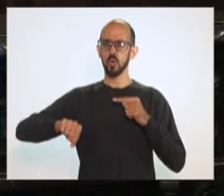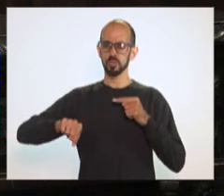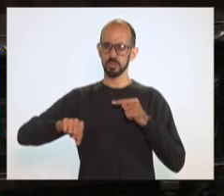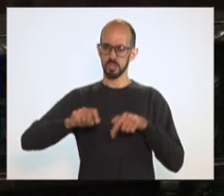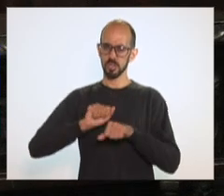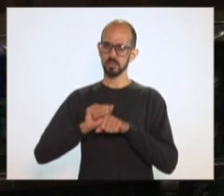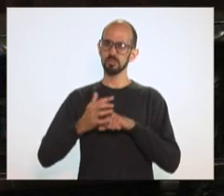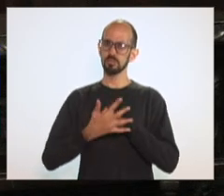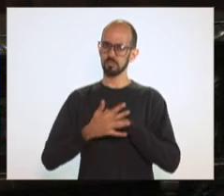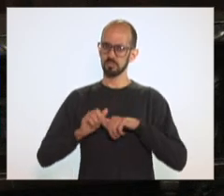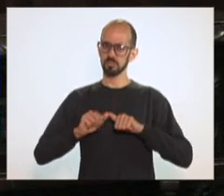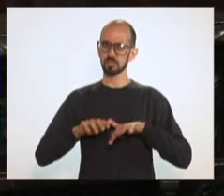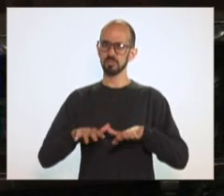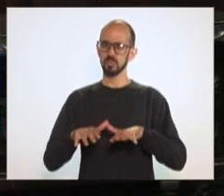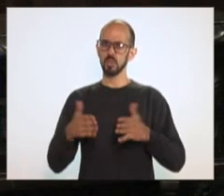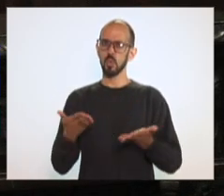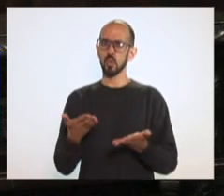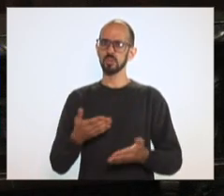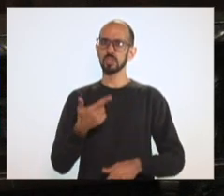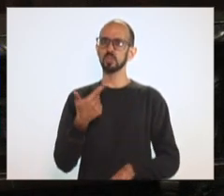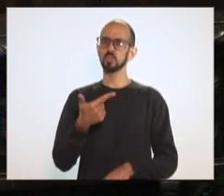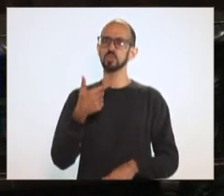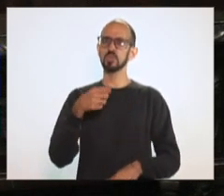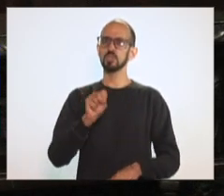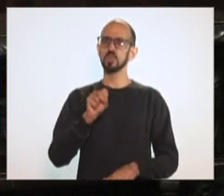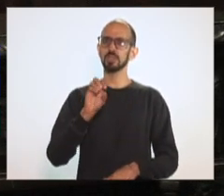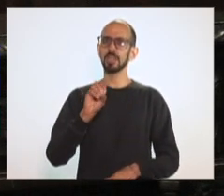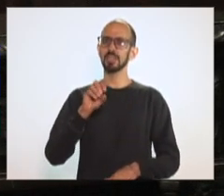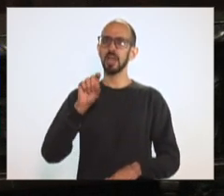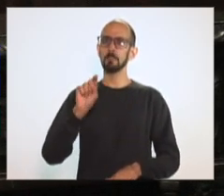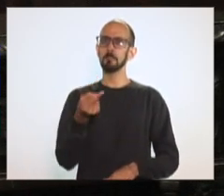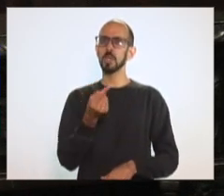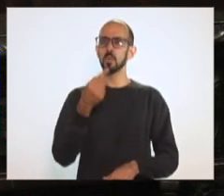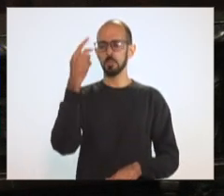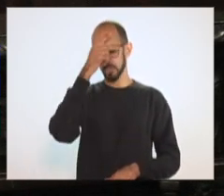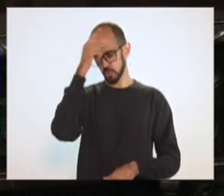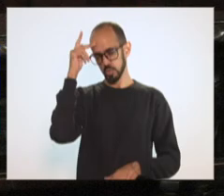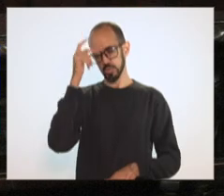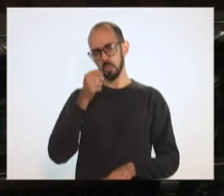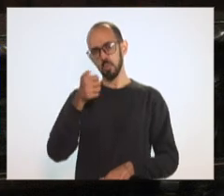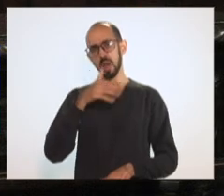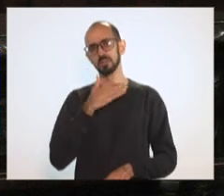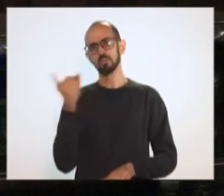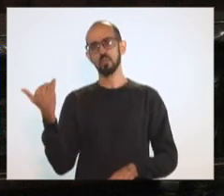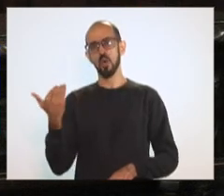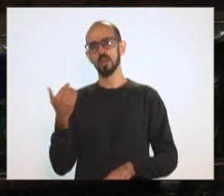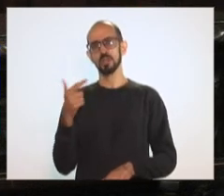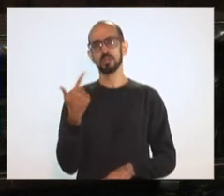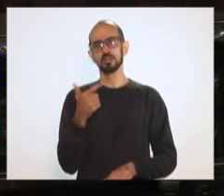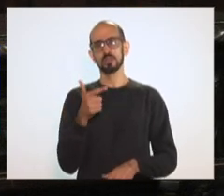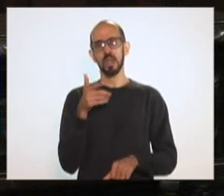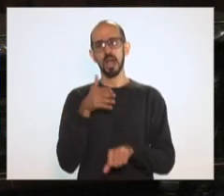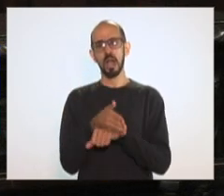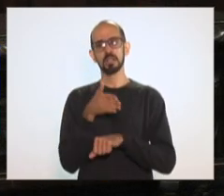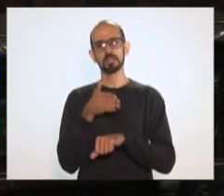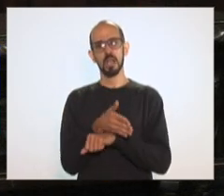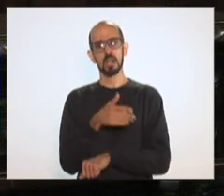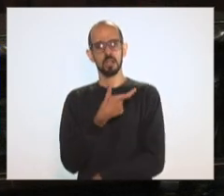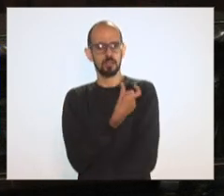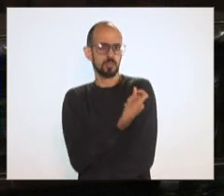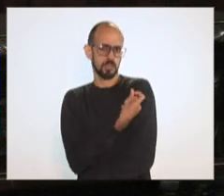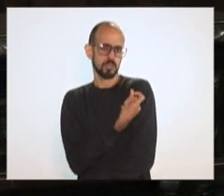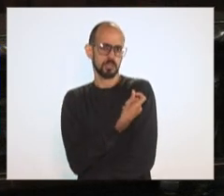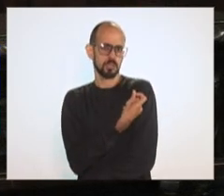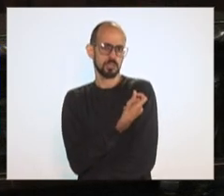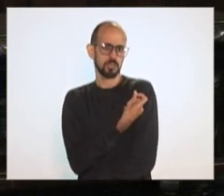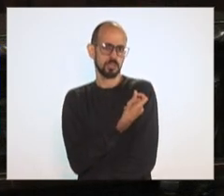mil pessoas que estão morrendo à míngua sem acesso à vacina. É